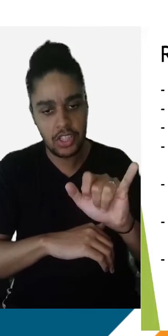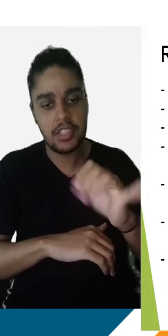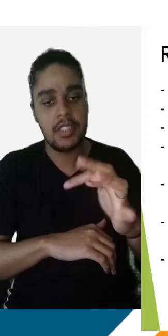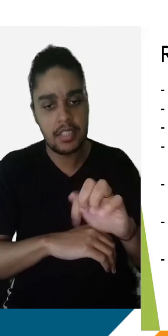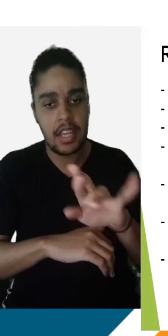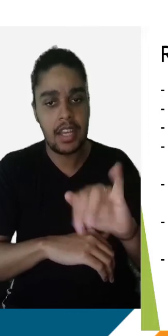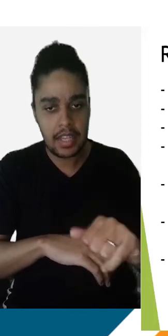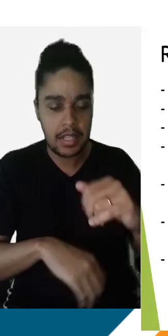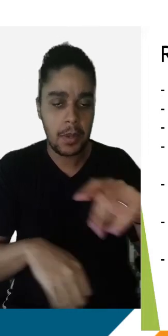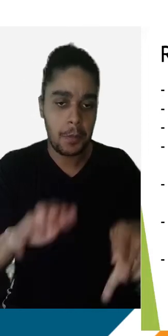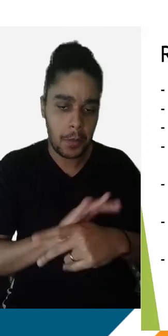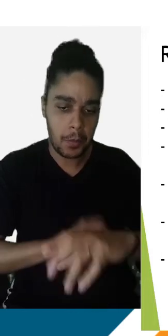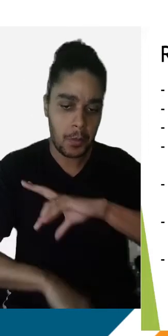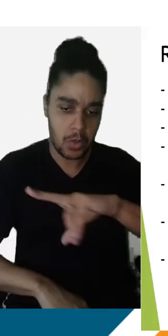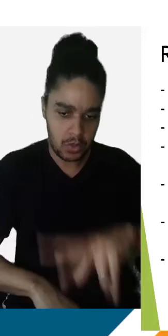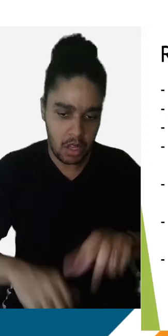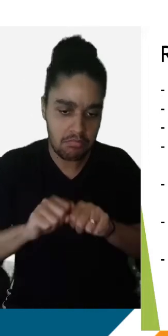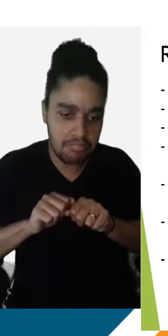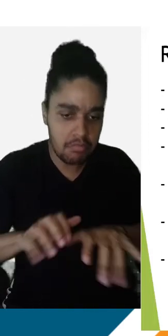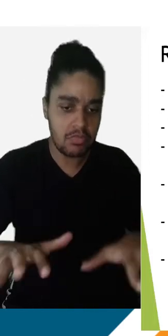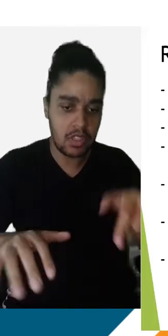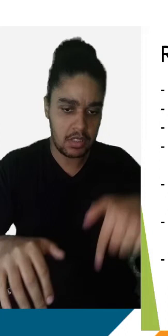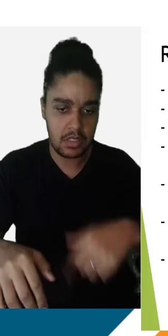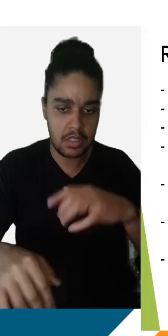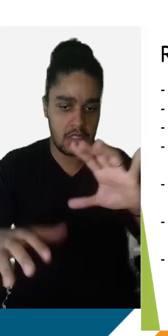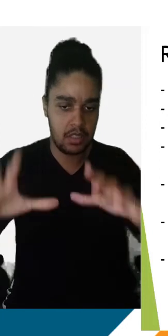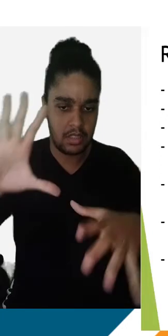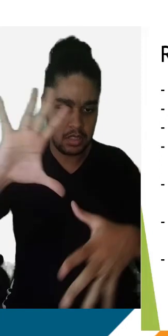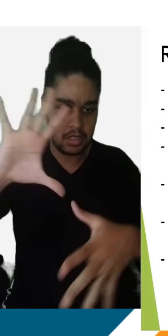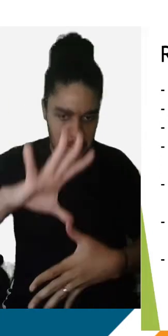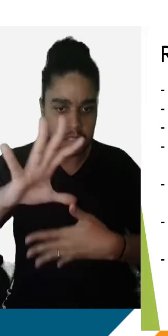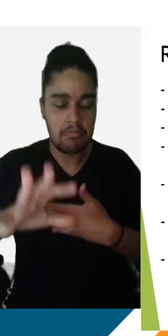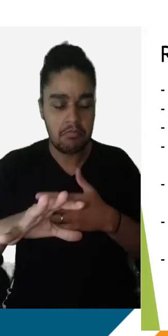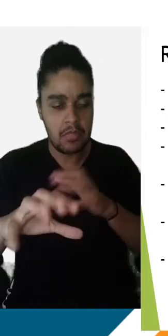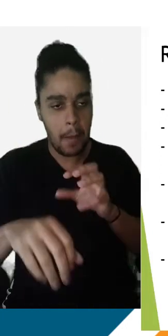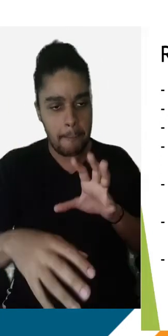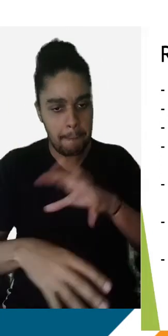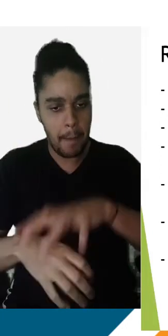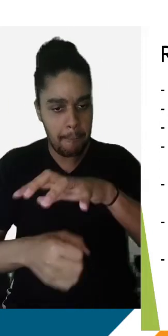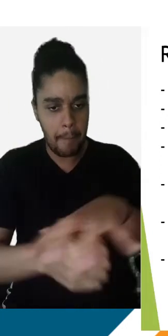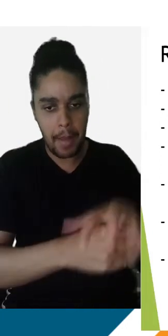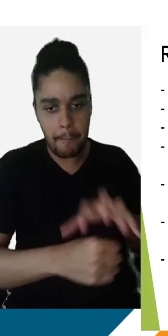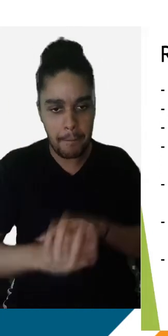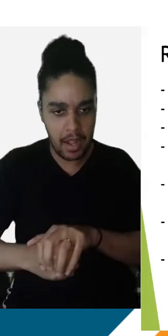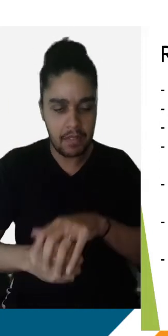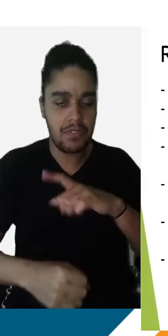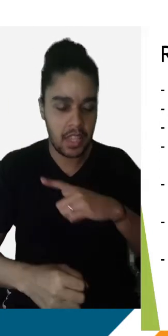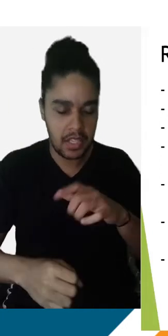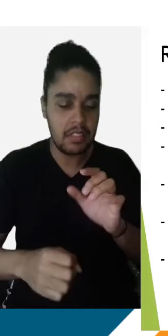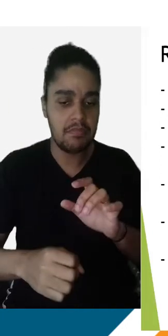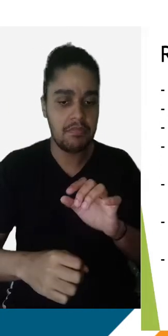a distribuir o que lhe pertencia aqui nas Américas em capitanias para melhor controlar, beleza? E ali você tinha aquela ideia das